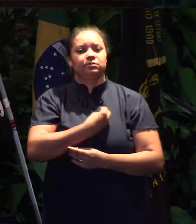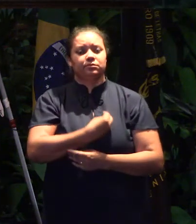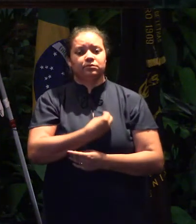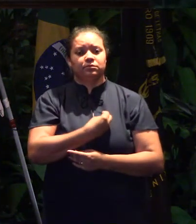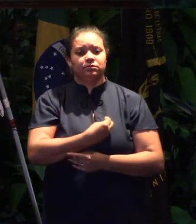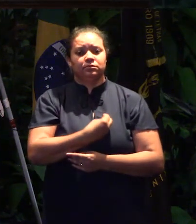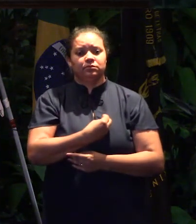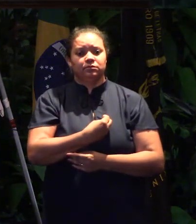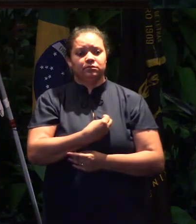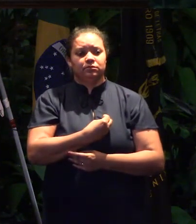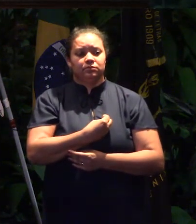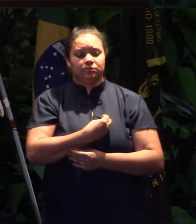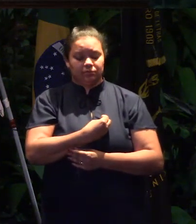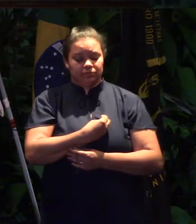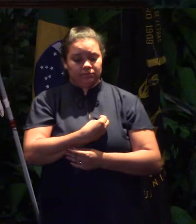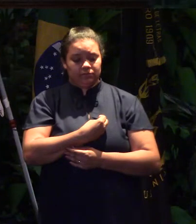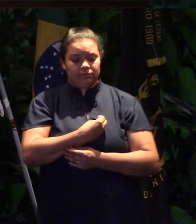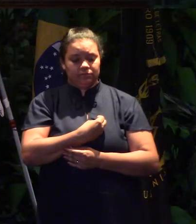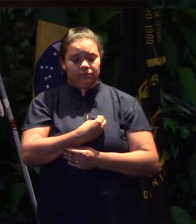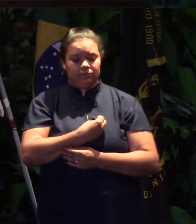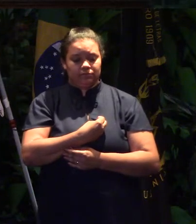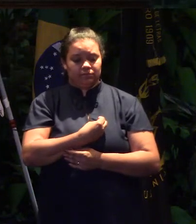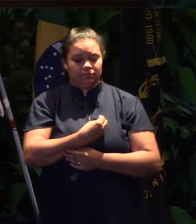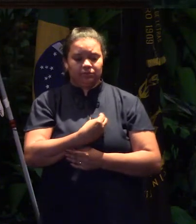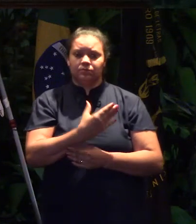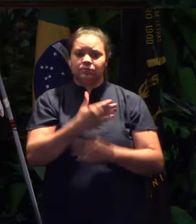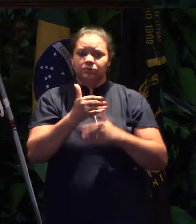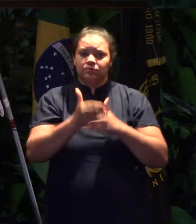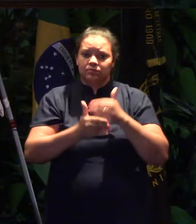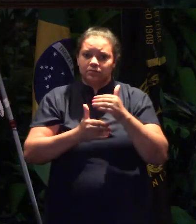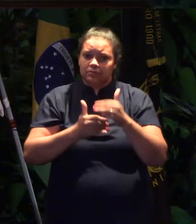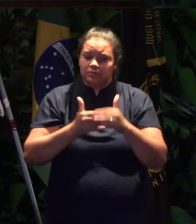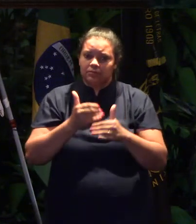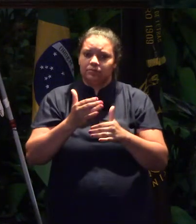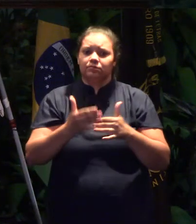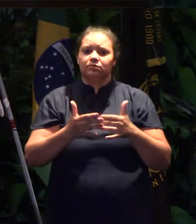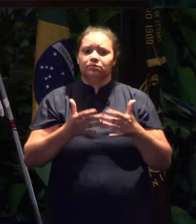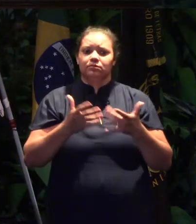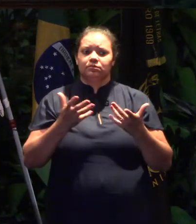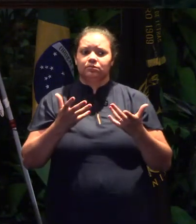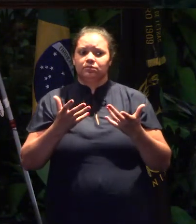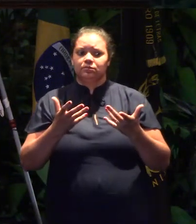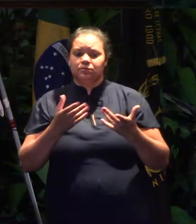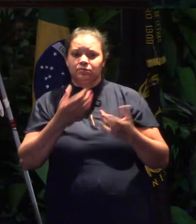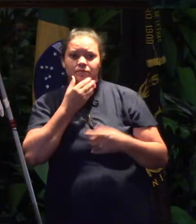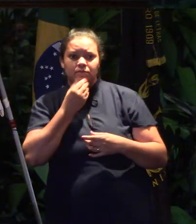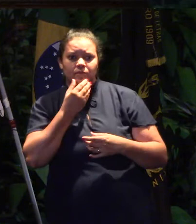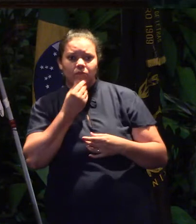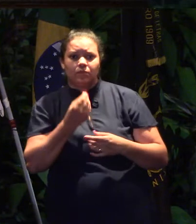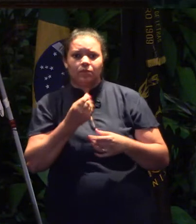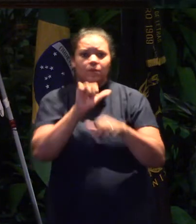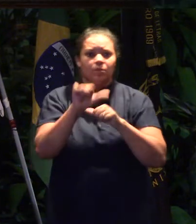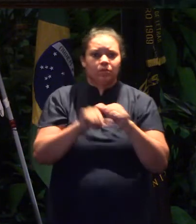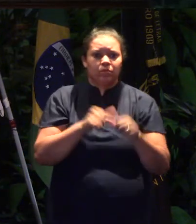essa luta pela sobrevivência passa a um estado de natureza meio hobbesiano, onde o homem é o lobo do homem, né?